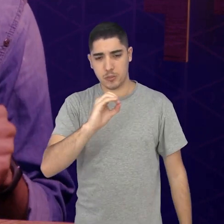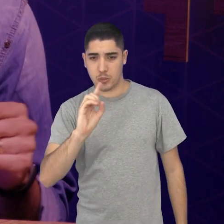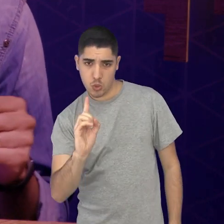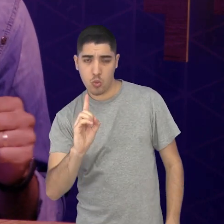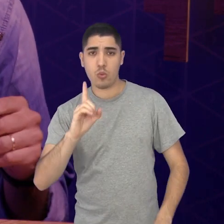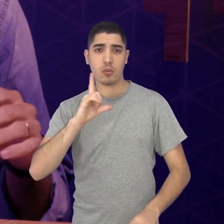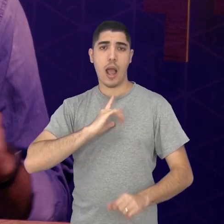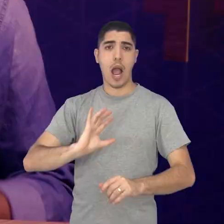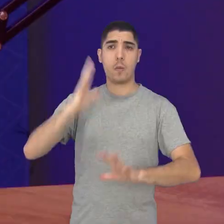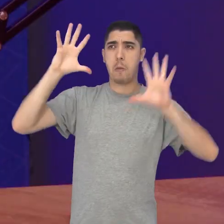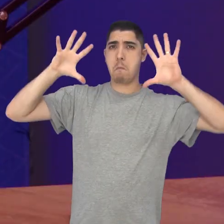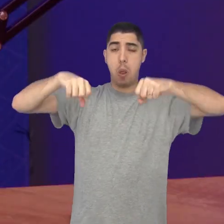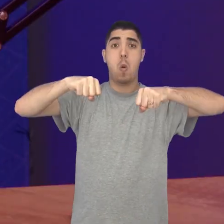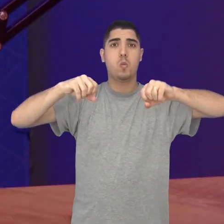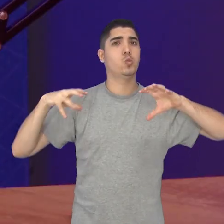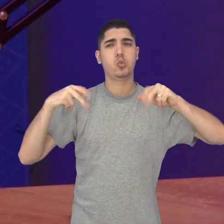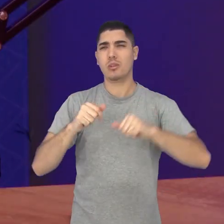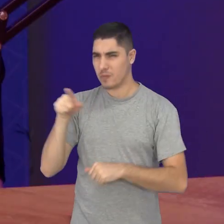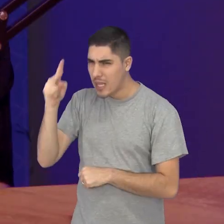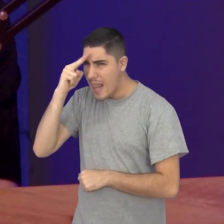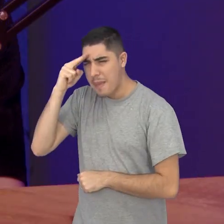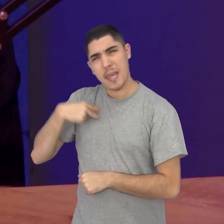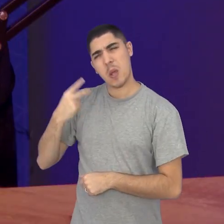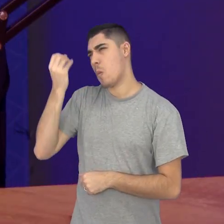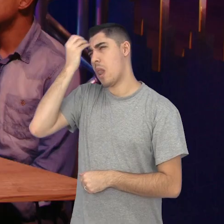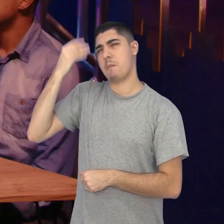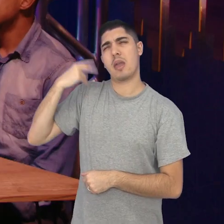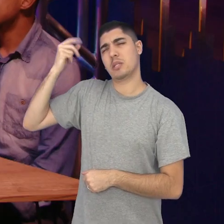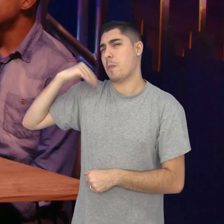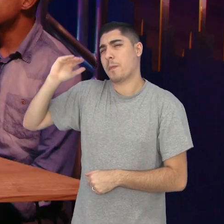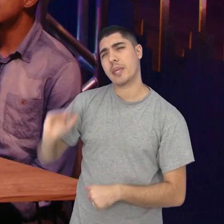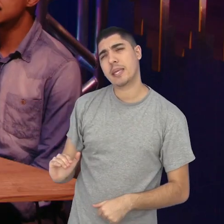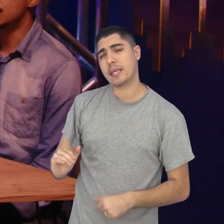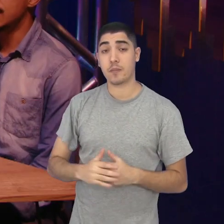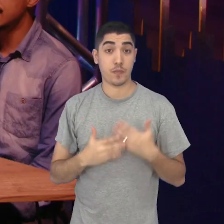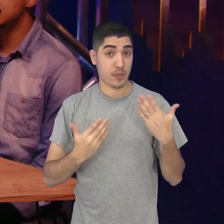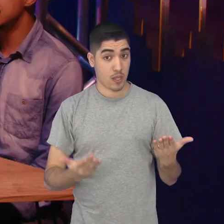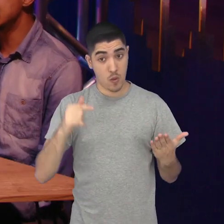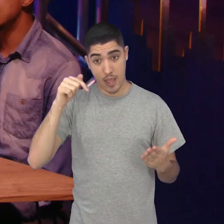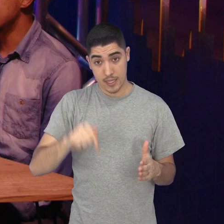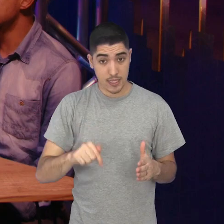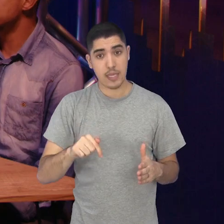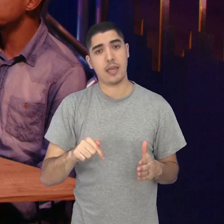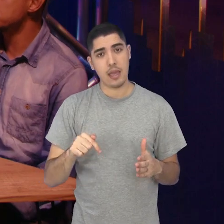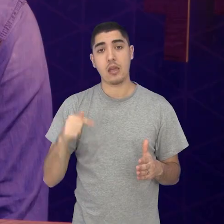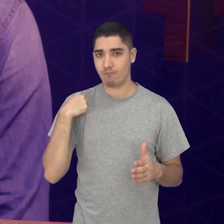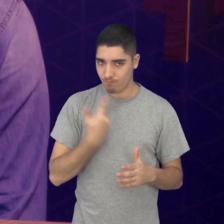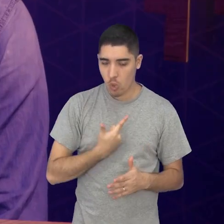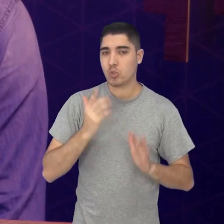2001. Você lembra disso, Samuel? Eu não lembro, eu era muito pequenininha quando isso aconteceu. Então, aqui, a gente